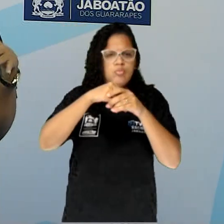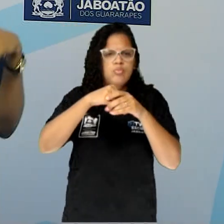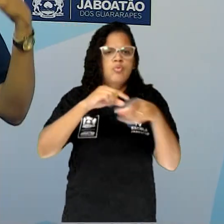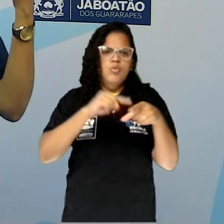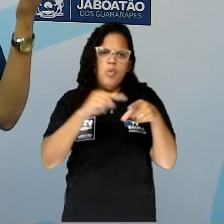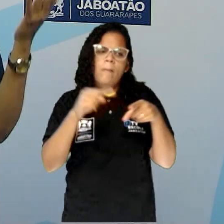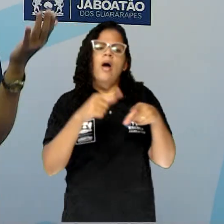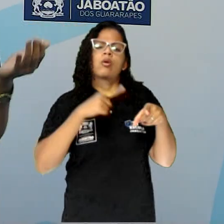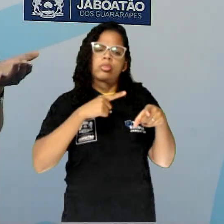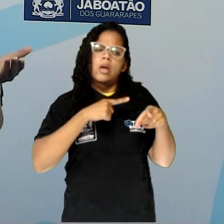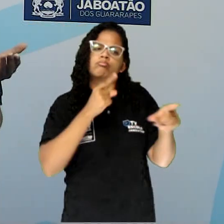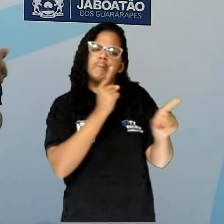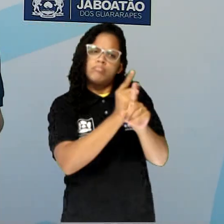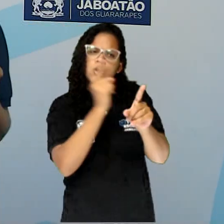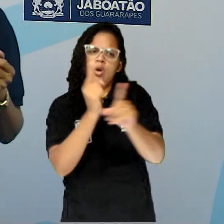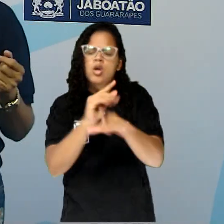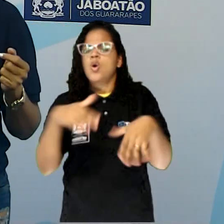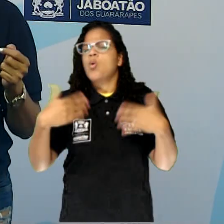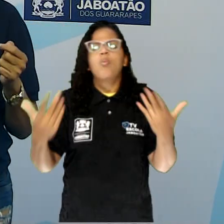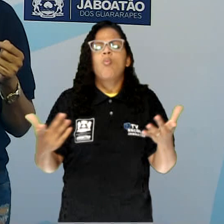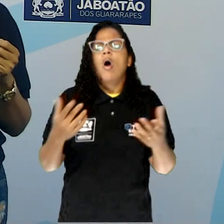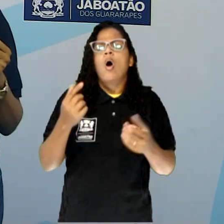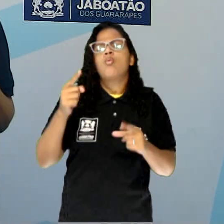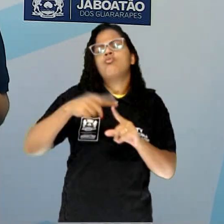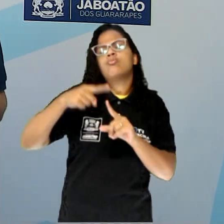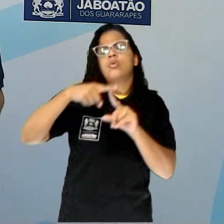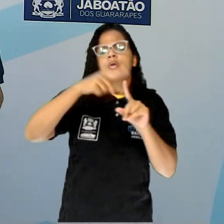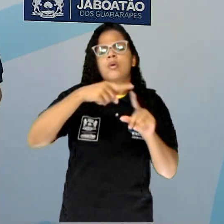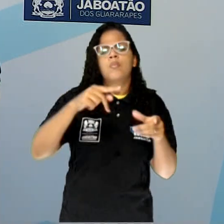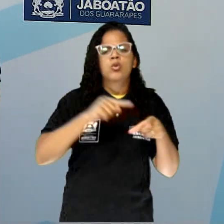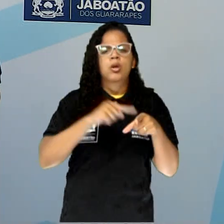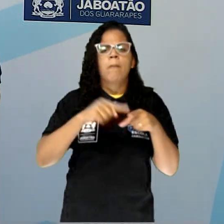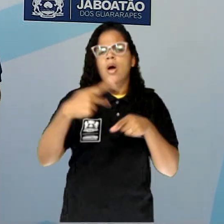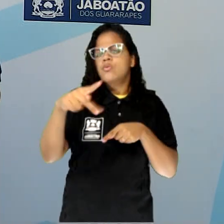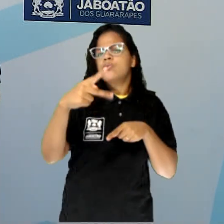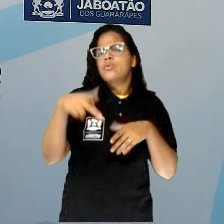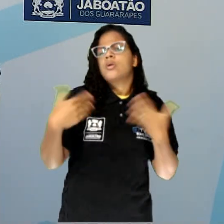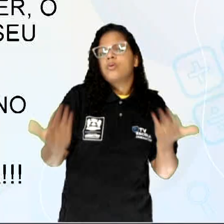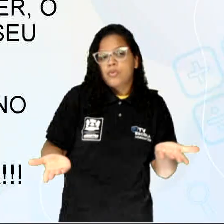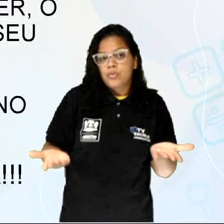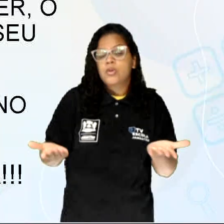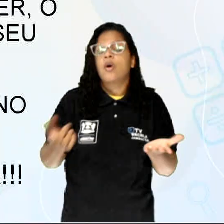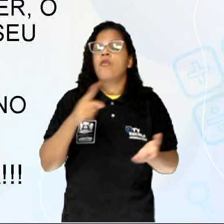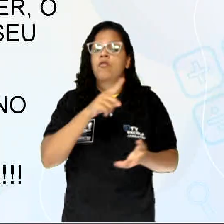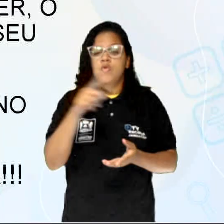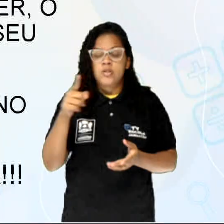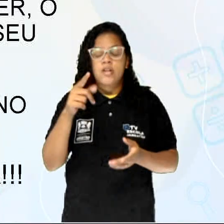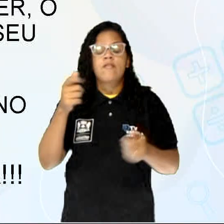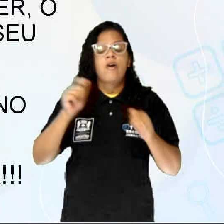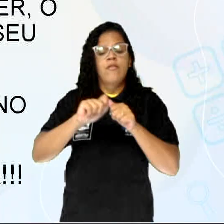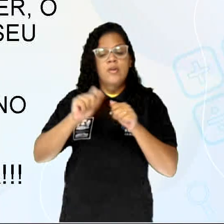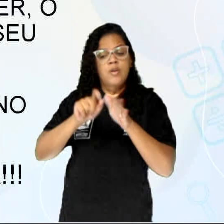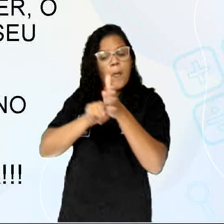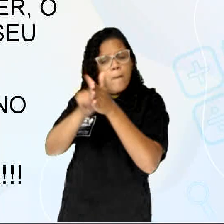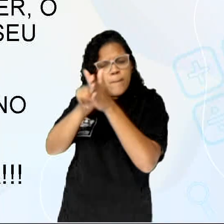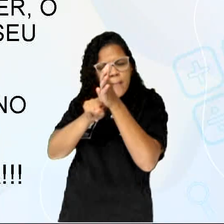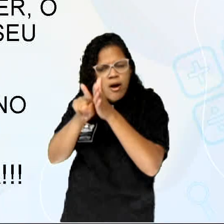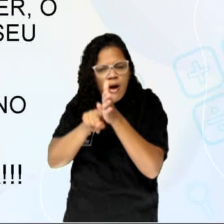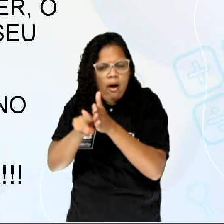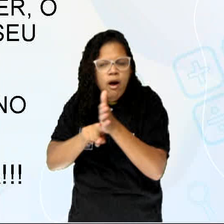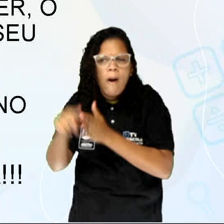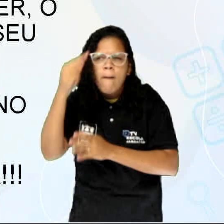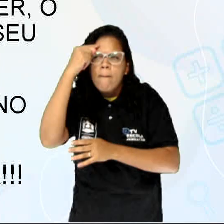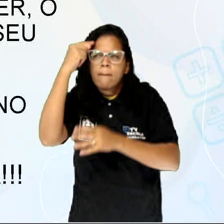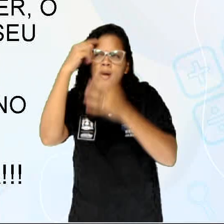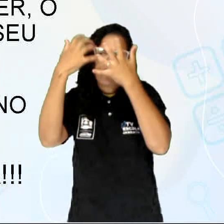Que tipo de bairro é o teu? Então, o desafio vai ser fazer uma pesquisa. Pensar um pouquinho, o que é